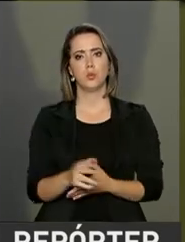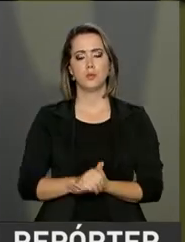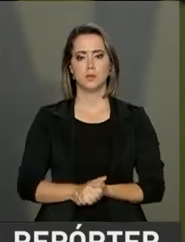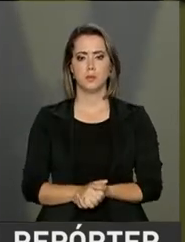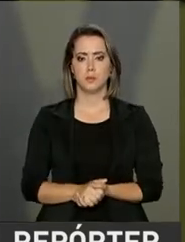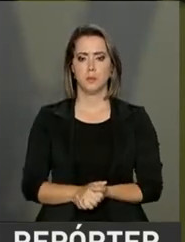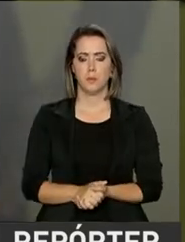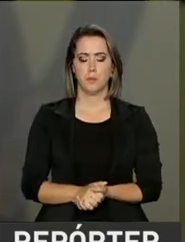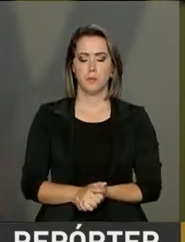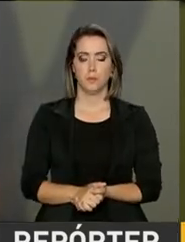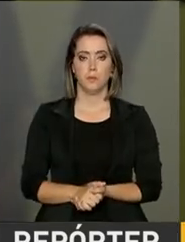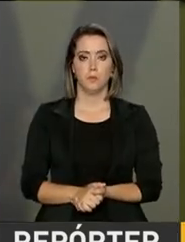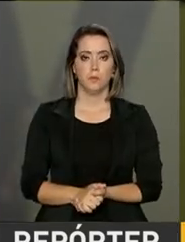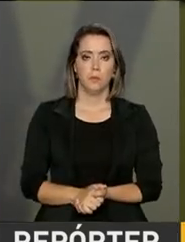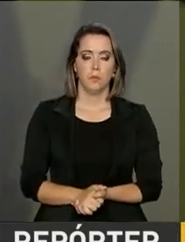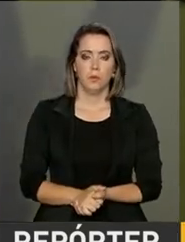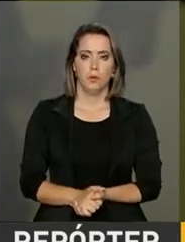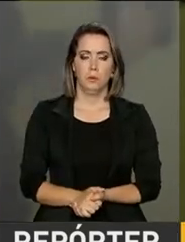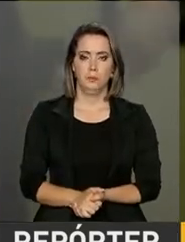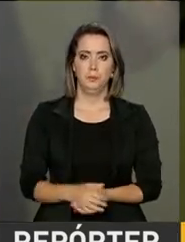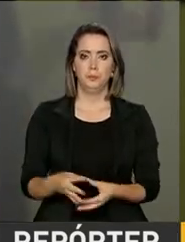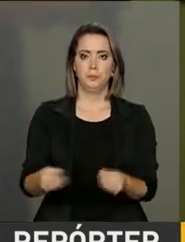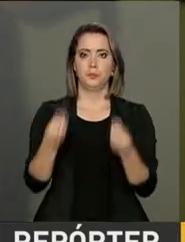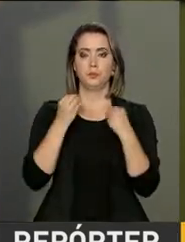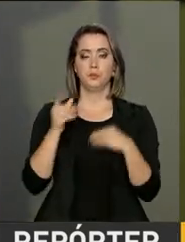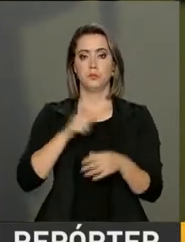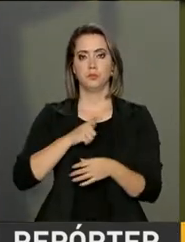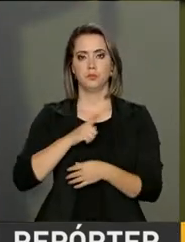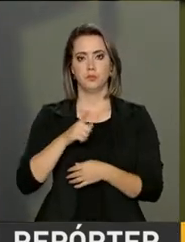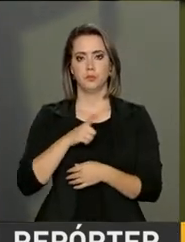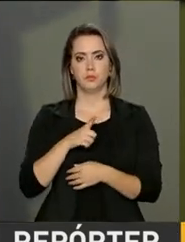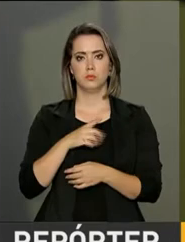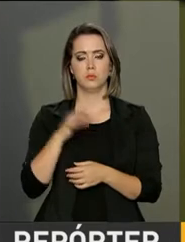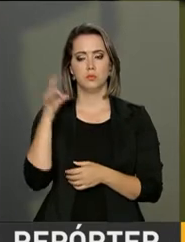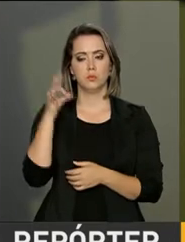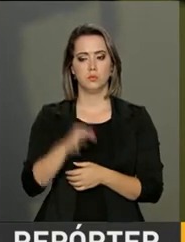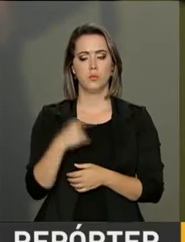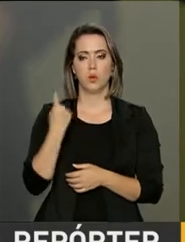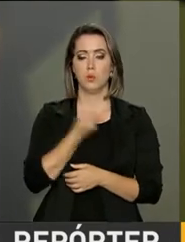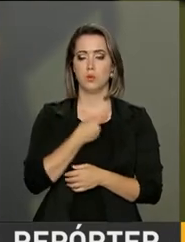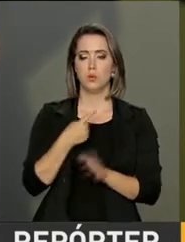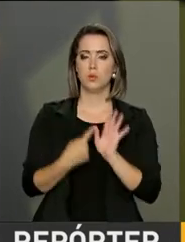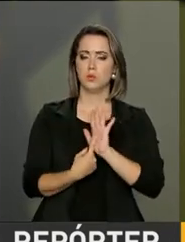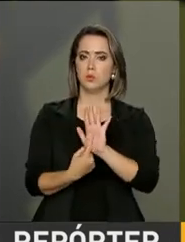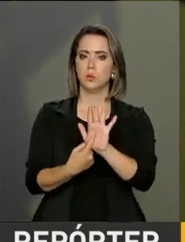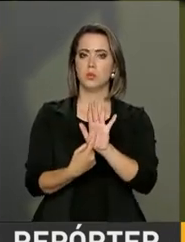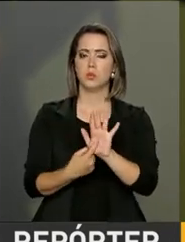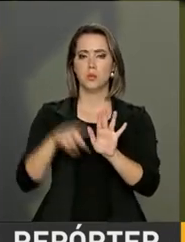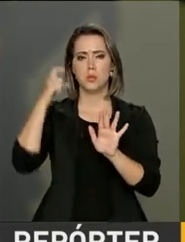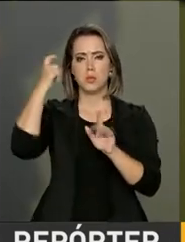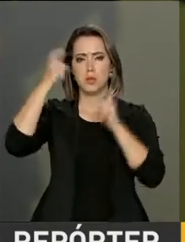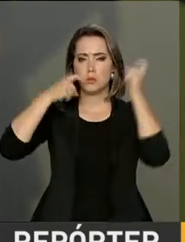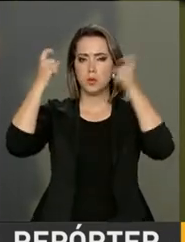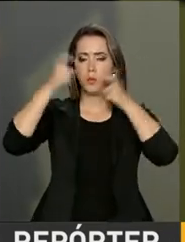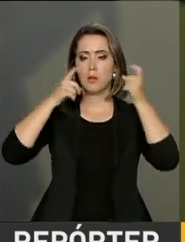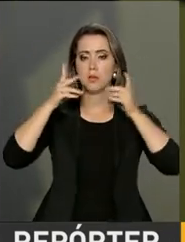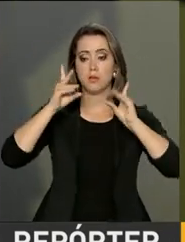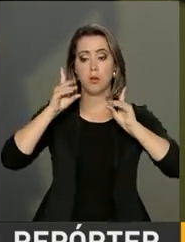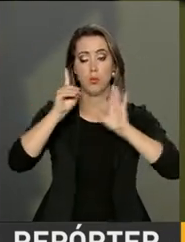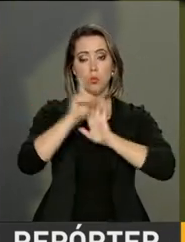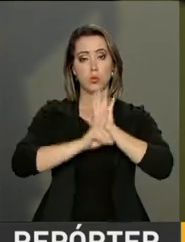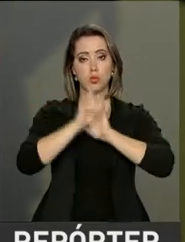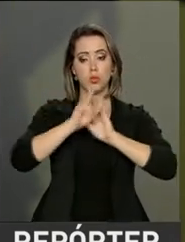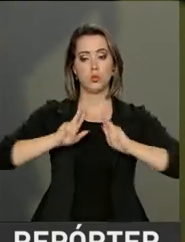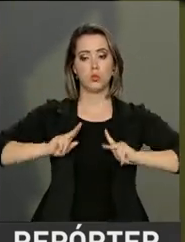ganhamos consistência na nossa atuação internacional quando refletimos as preocupações com os direitos humanos, com a